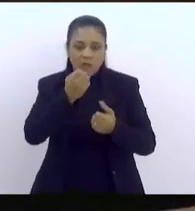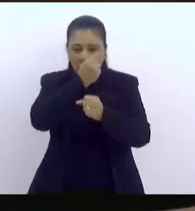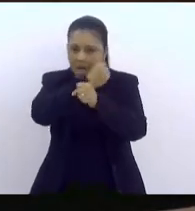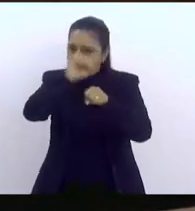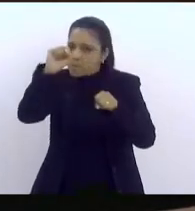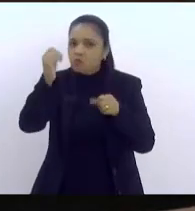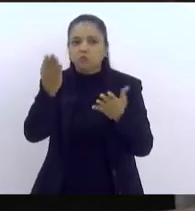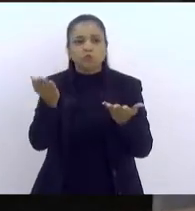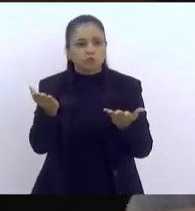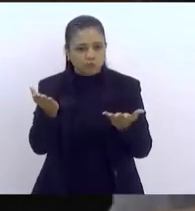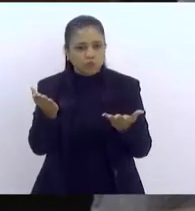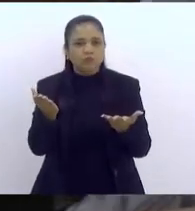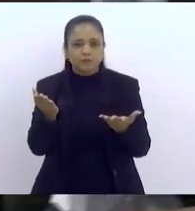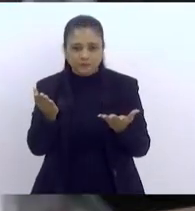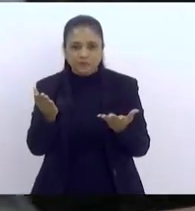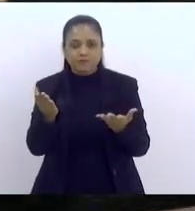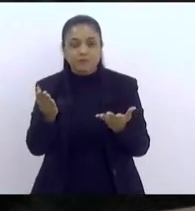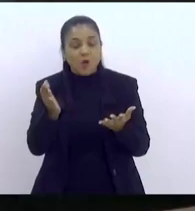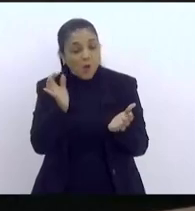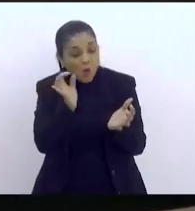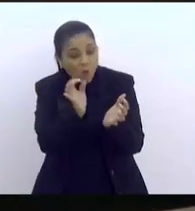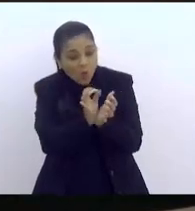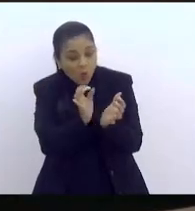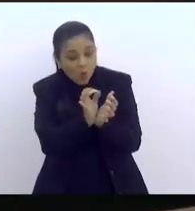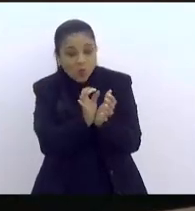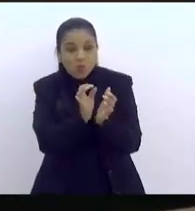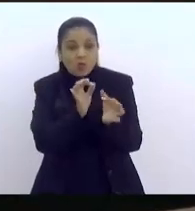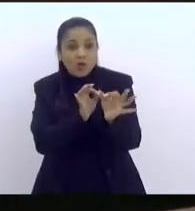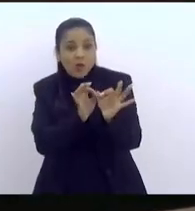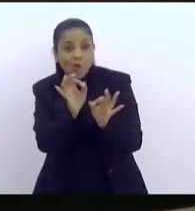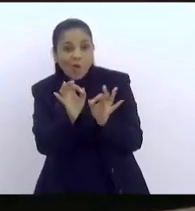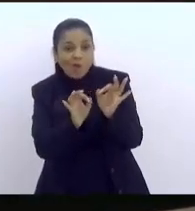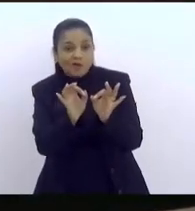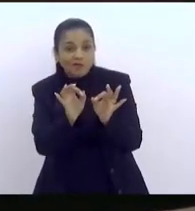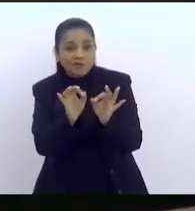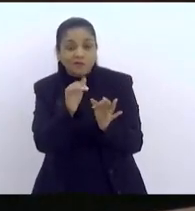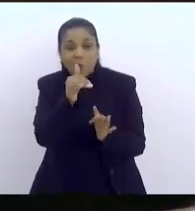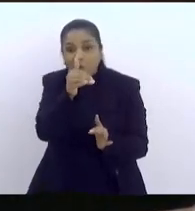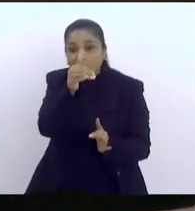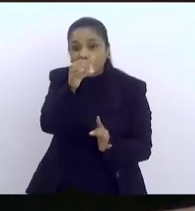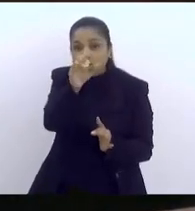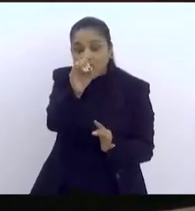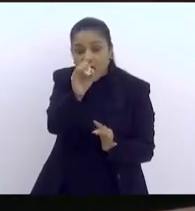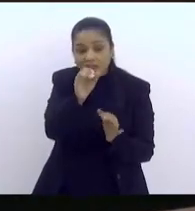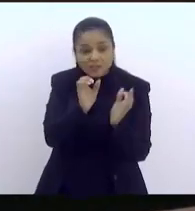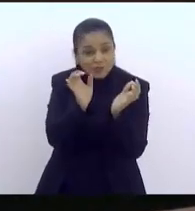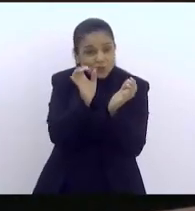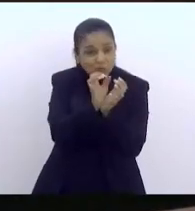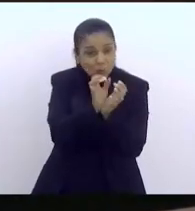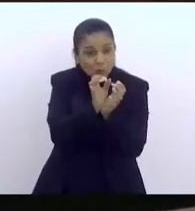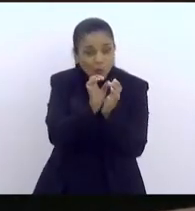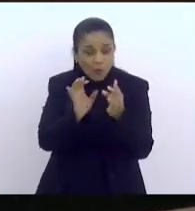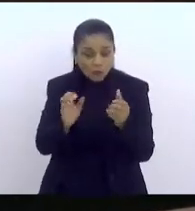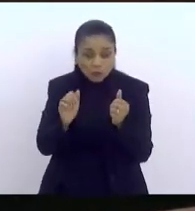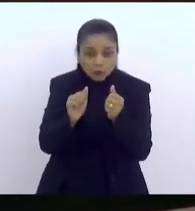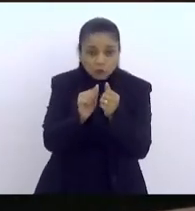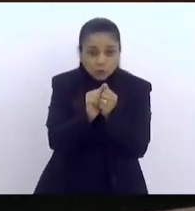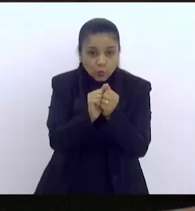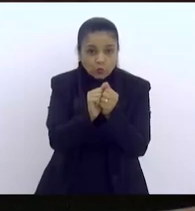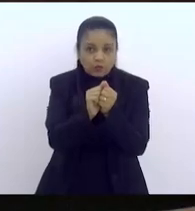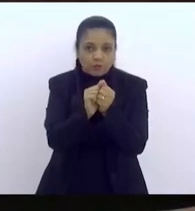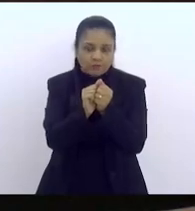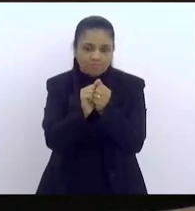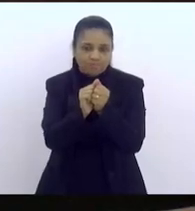dos grupos que ajudou a organizar. Quer dizer, então juntam 10 grupos para uma atividade. Na atividade aparece 1 milhão de